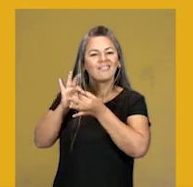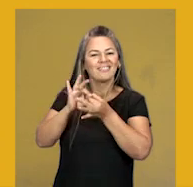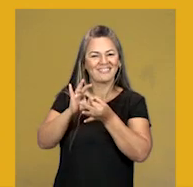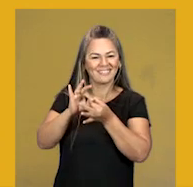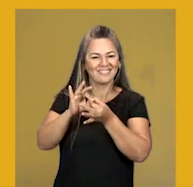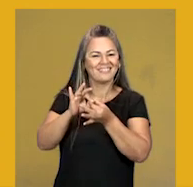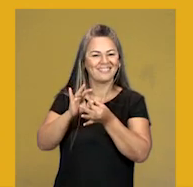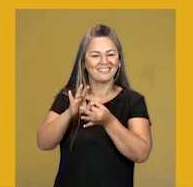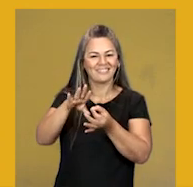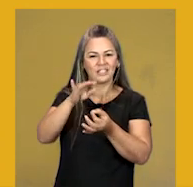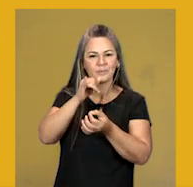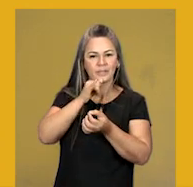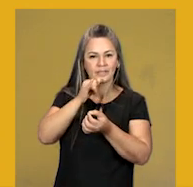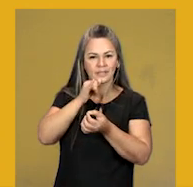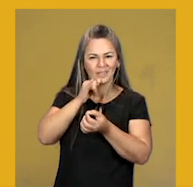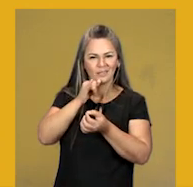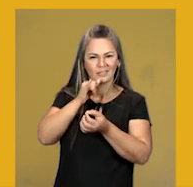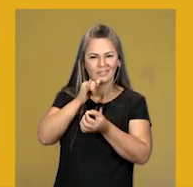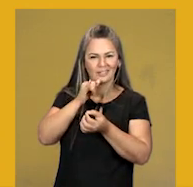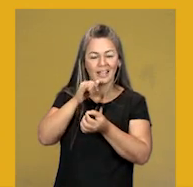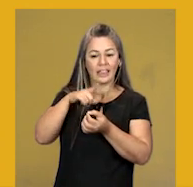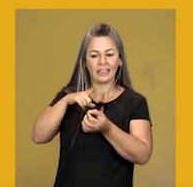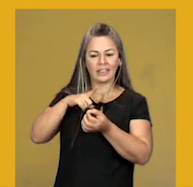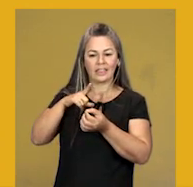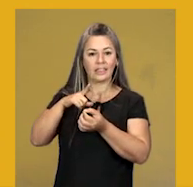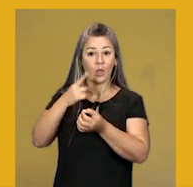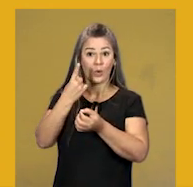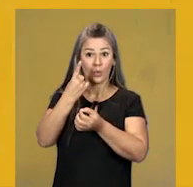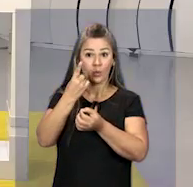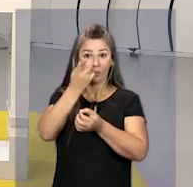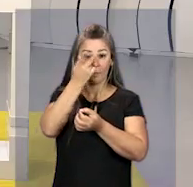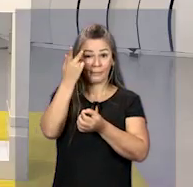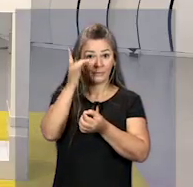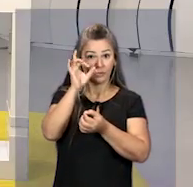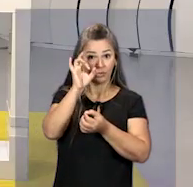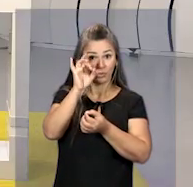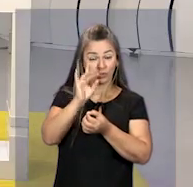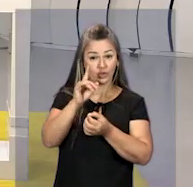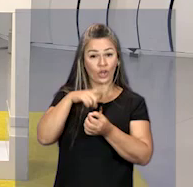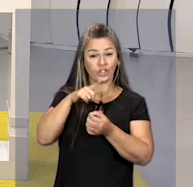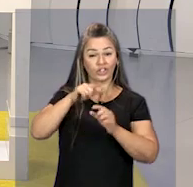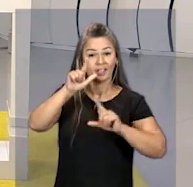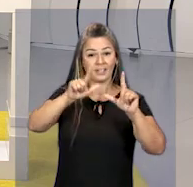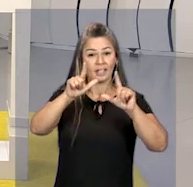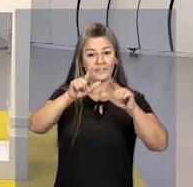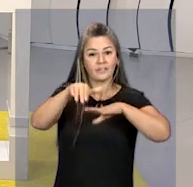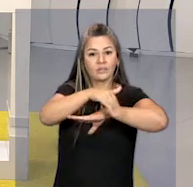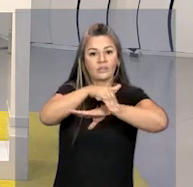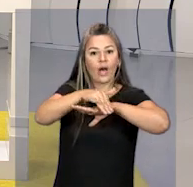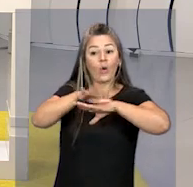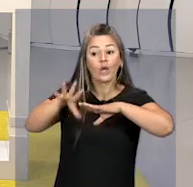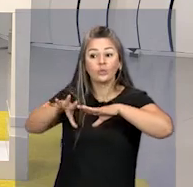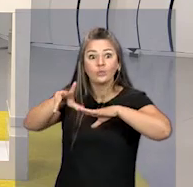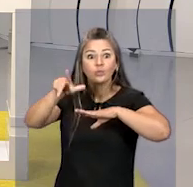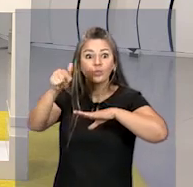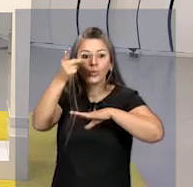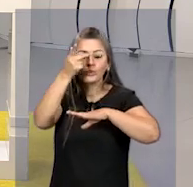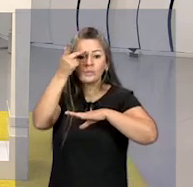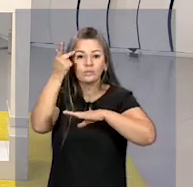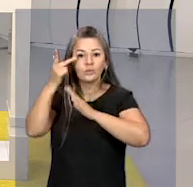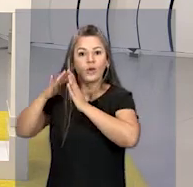Essa ideia de ter não só o parente, mas o vizinho também em sua casa, era um momento, de repente à noite era um momento de reunião,